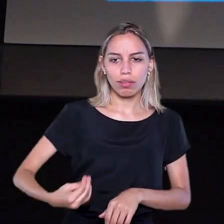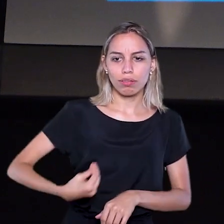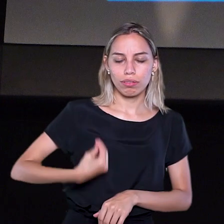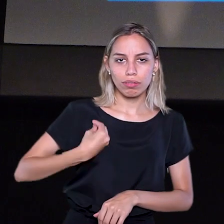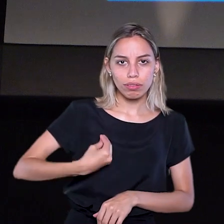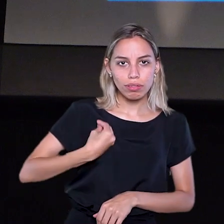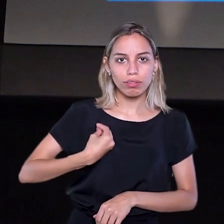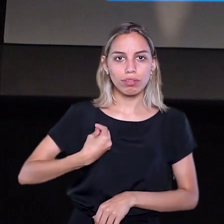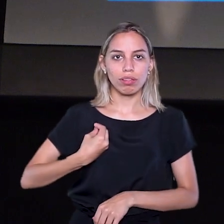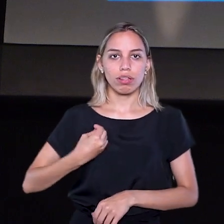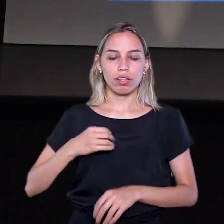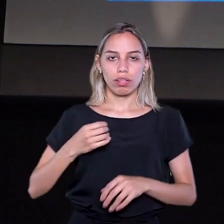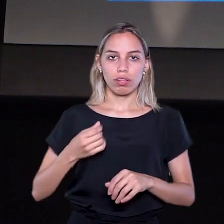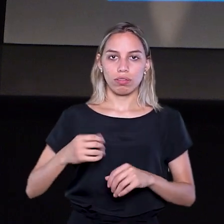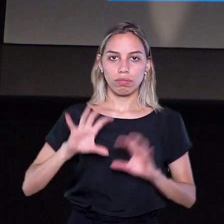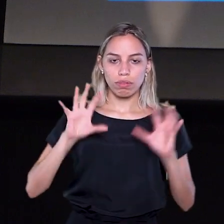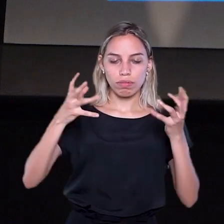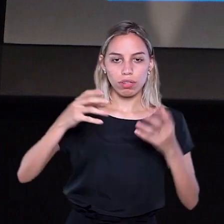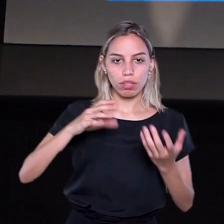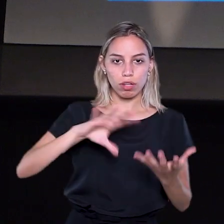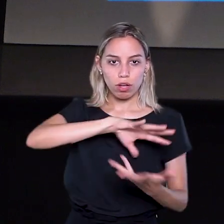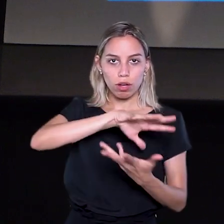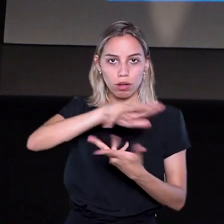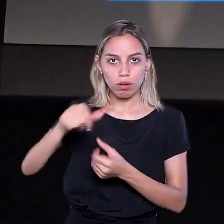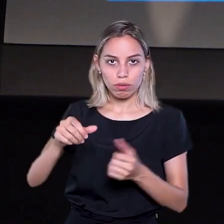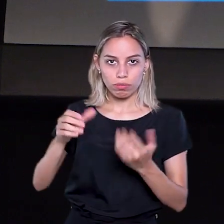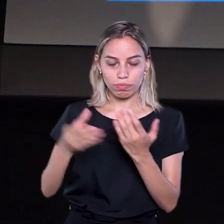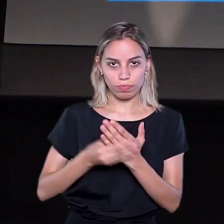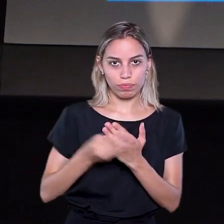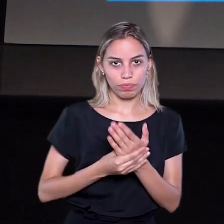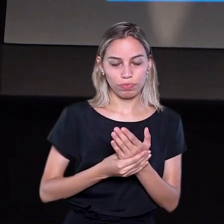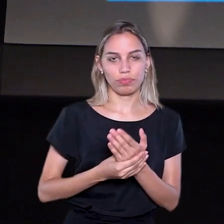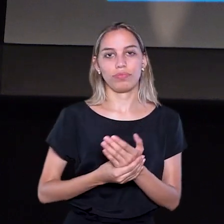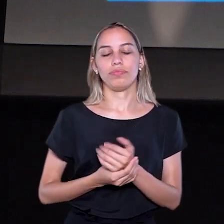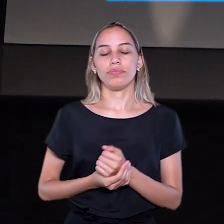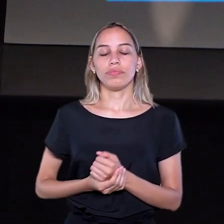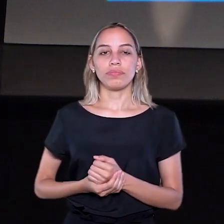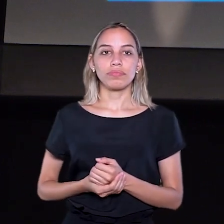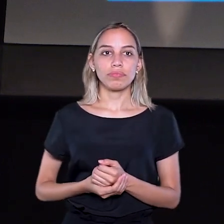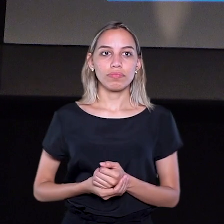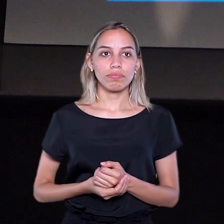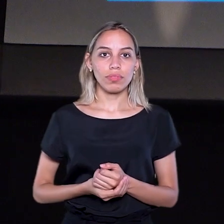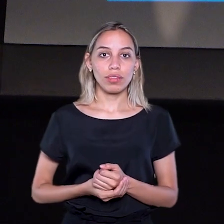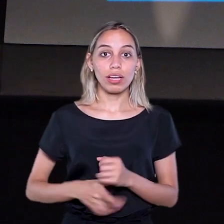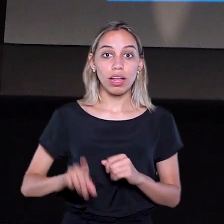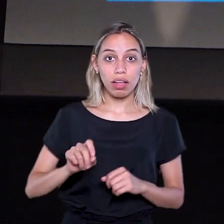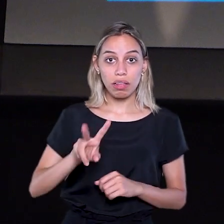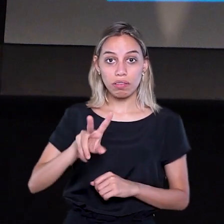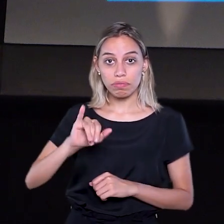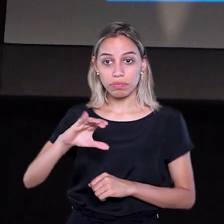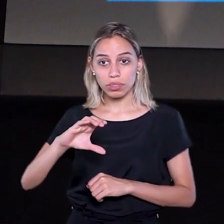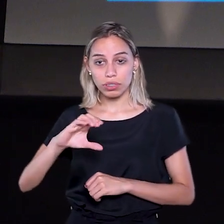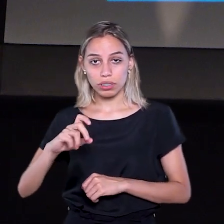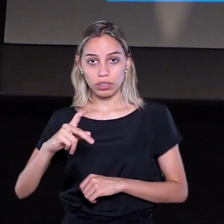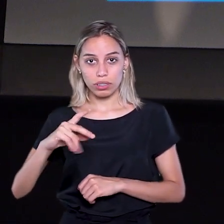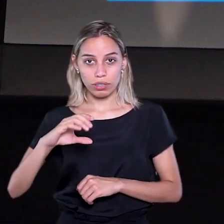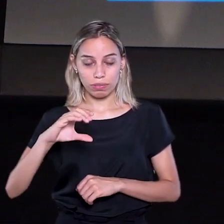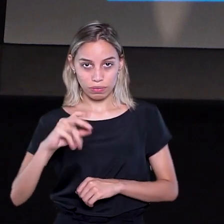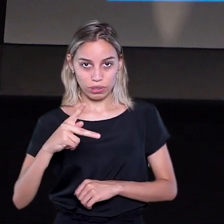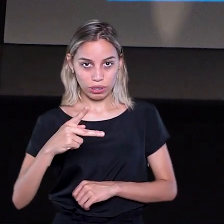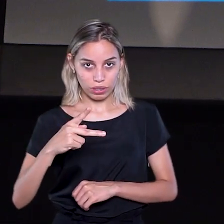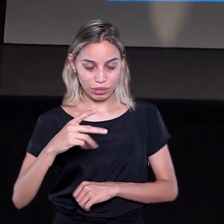Mundo Livro. Atualmente integra o Conselho de Cultura da Associação Comercial de Minas Gerais e a vice-presidência do Conselho